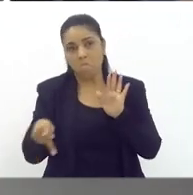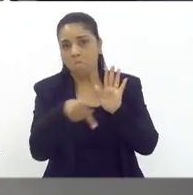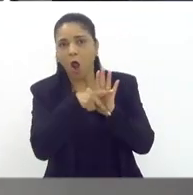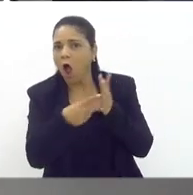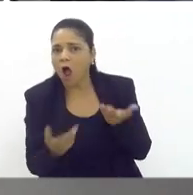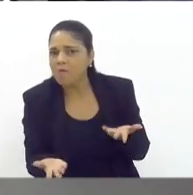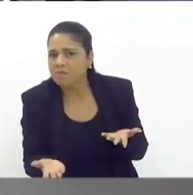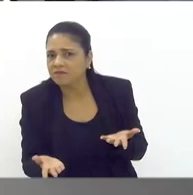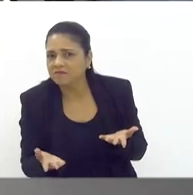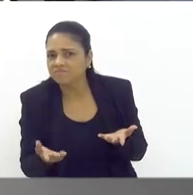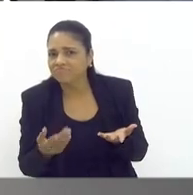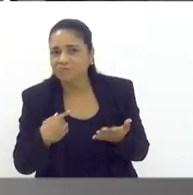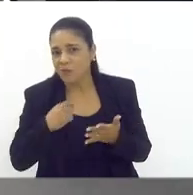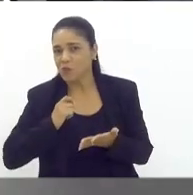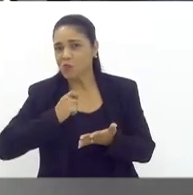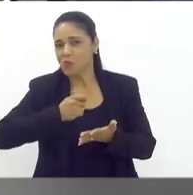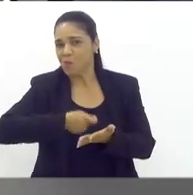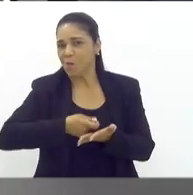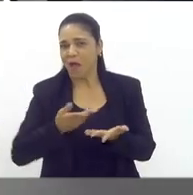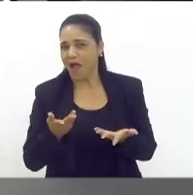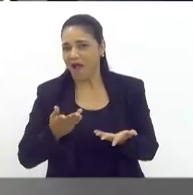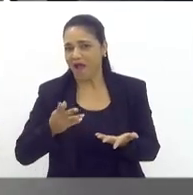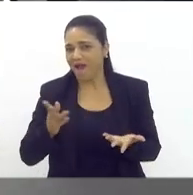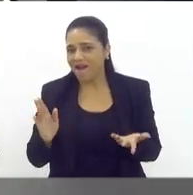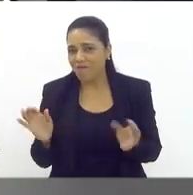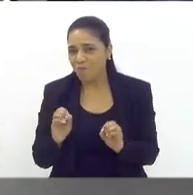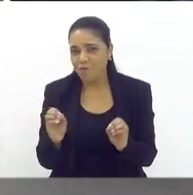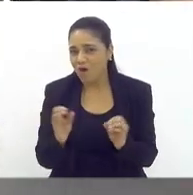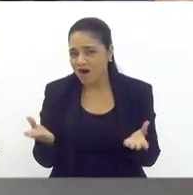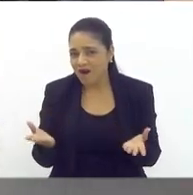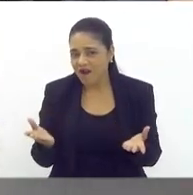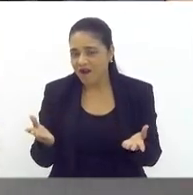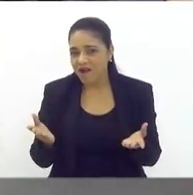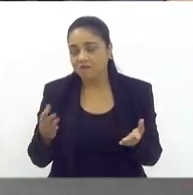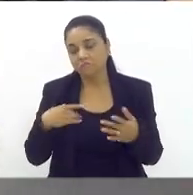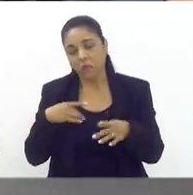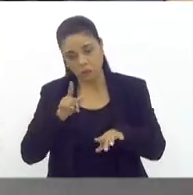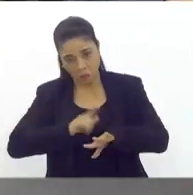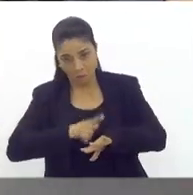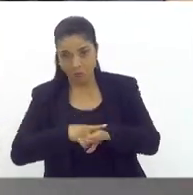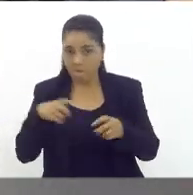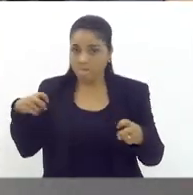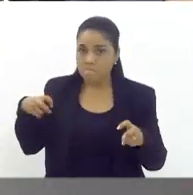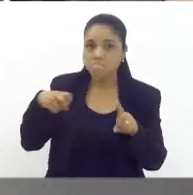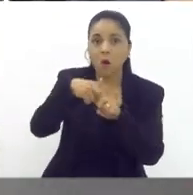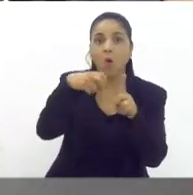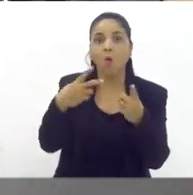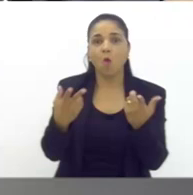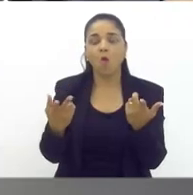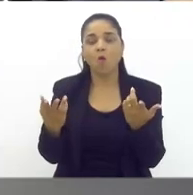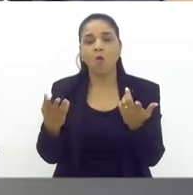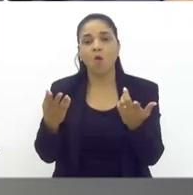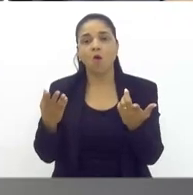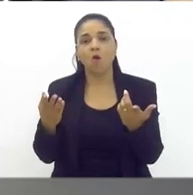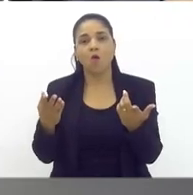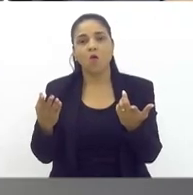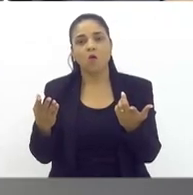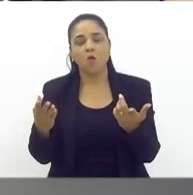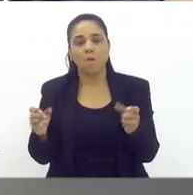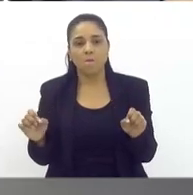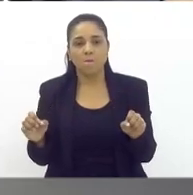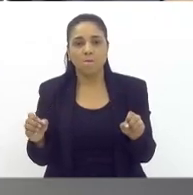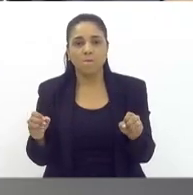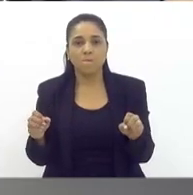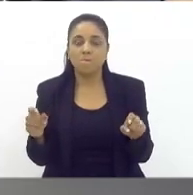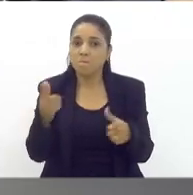E aí pode muito bem naquele momento numa batida no Impacto sei lá num momento qualquer vir causar até